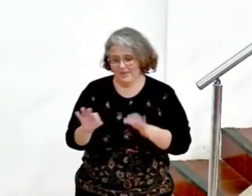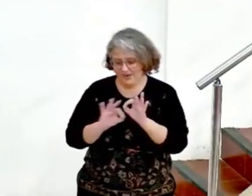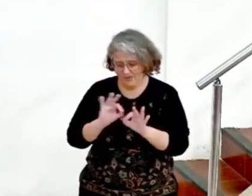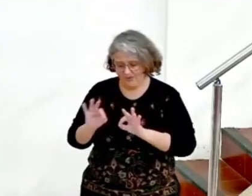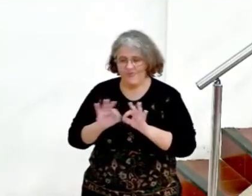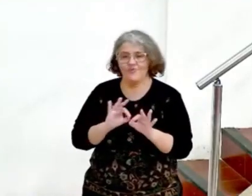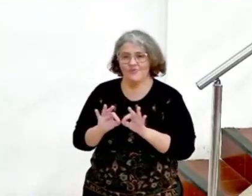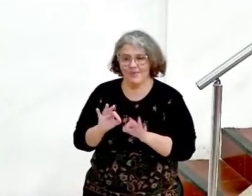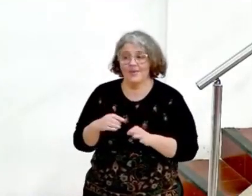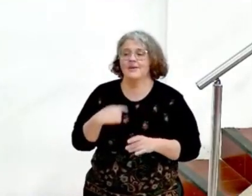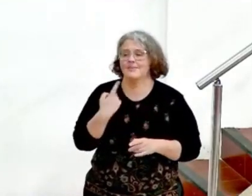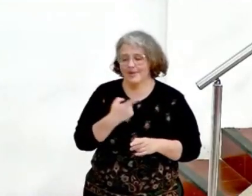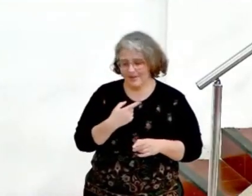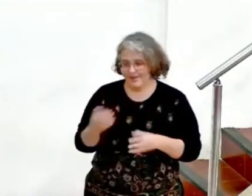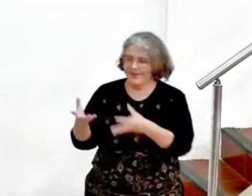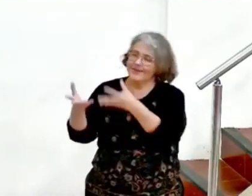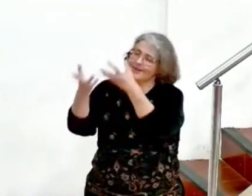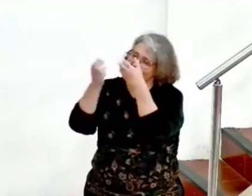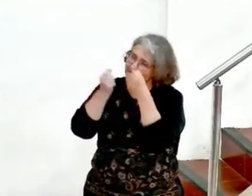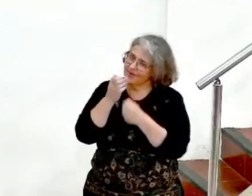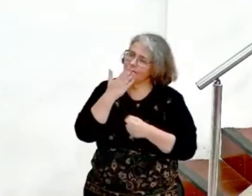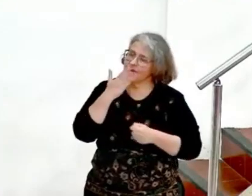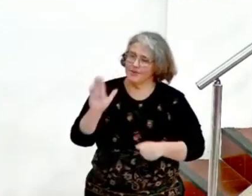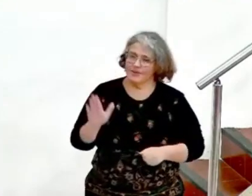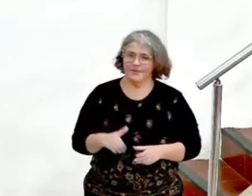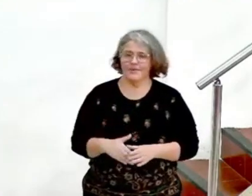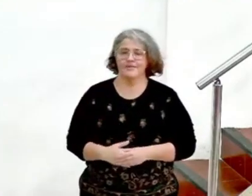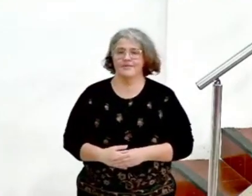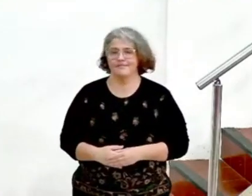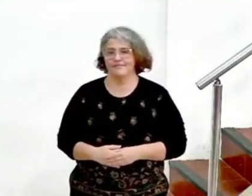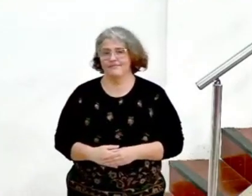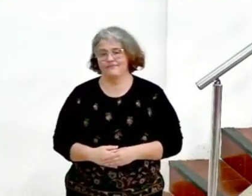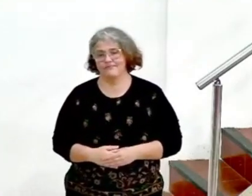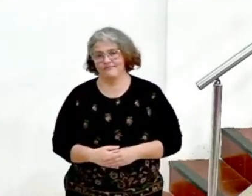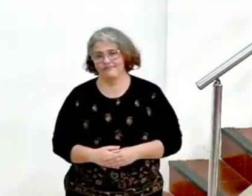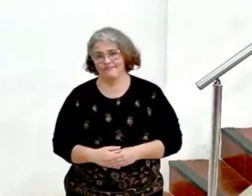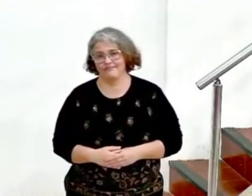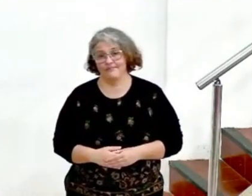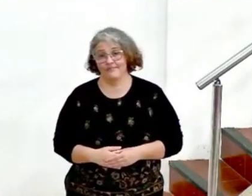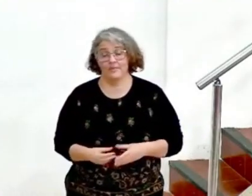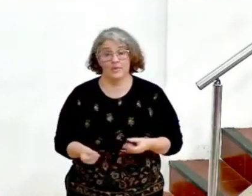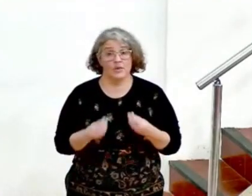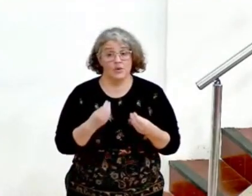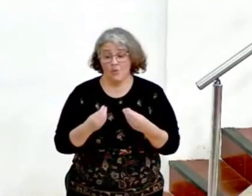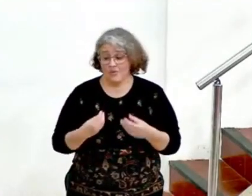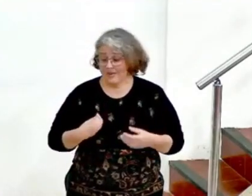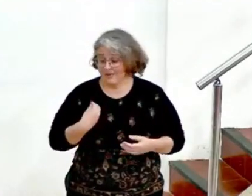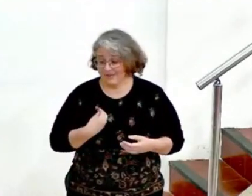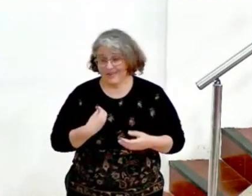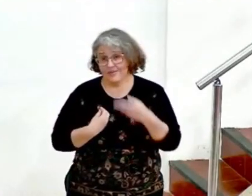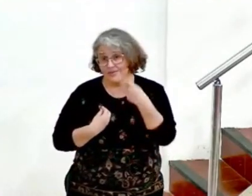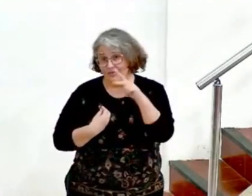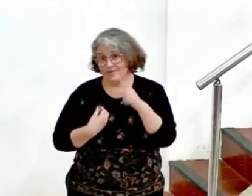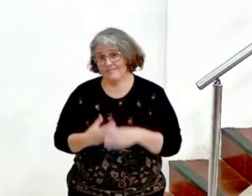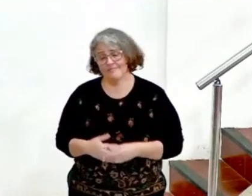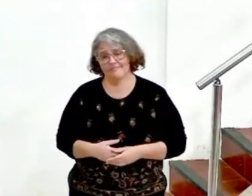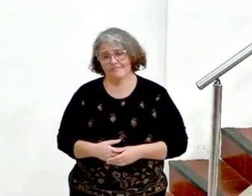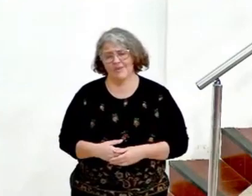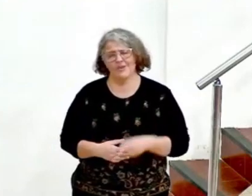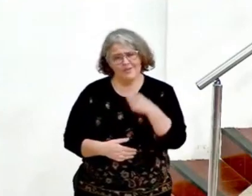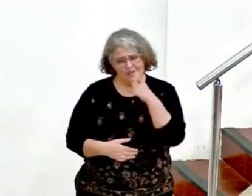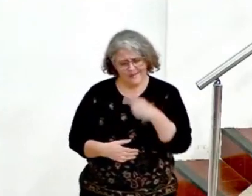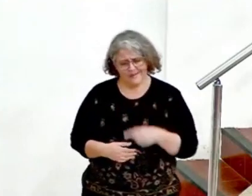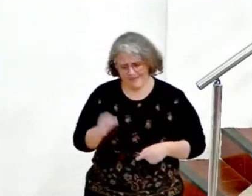o recebimento dela. Como você tem caminhado? Como você tem vivido a sua vida? De fato, você tem